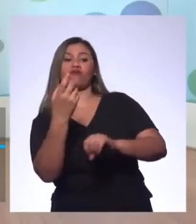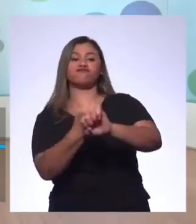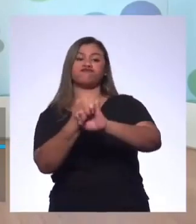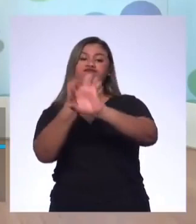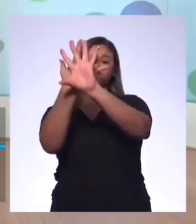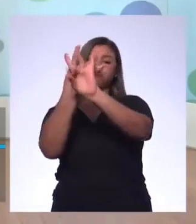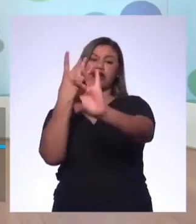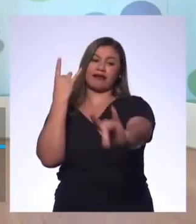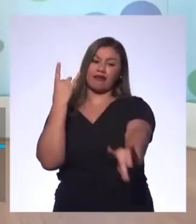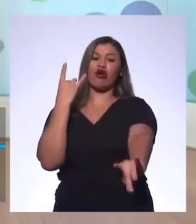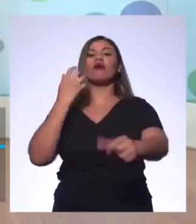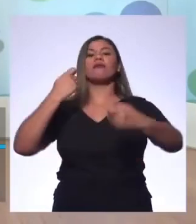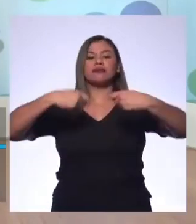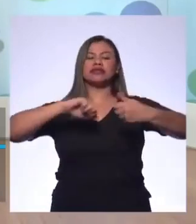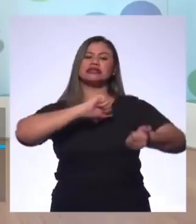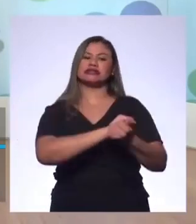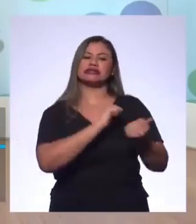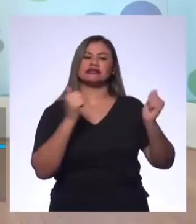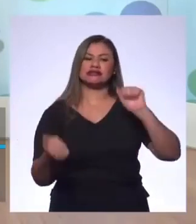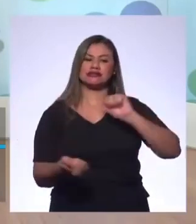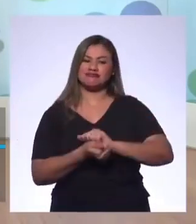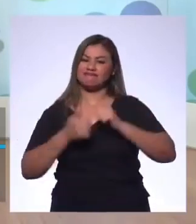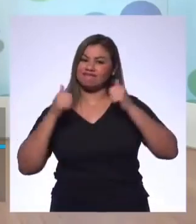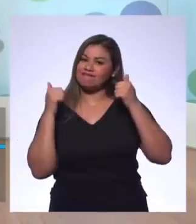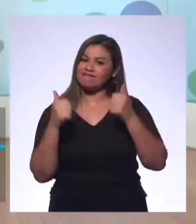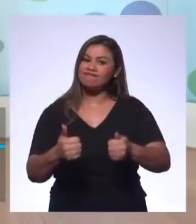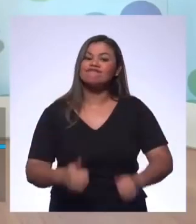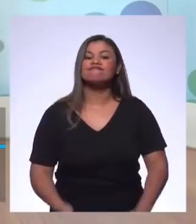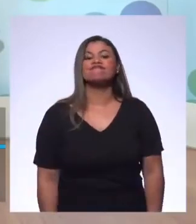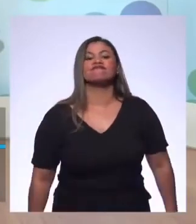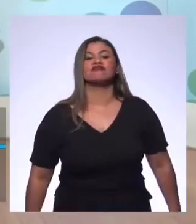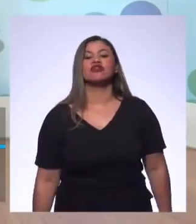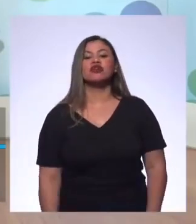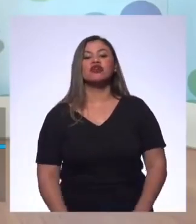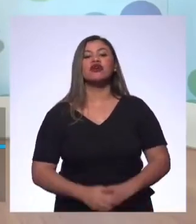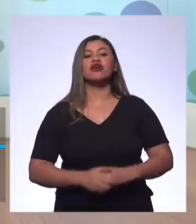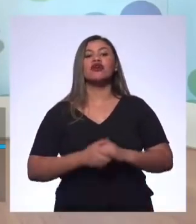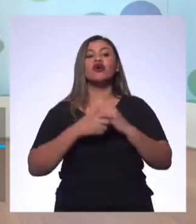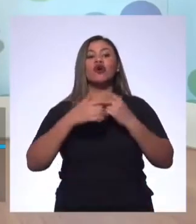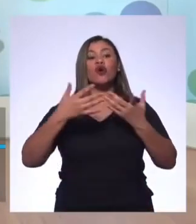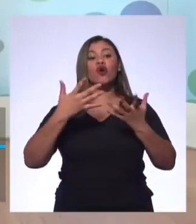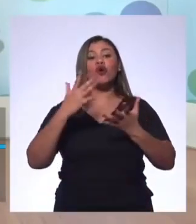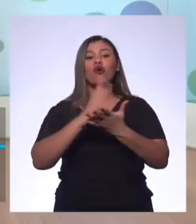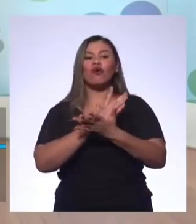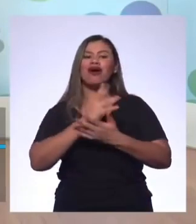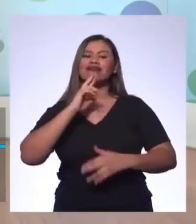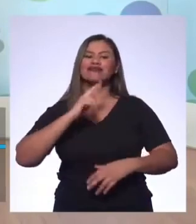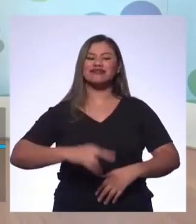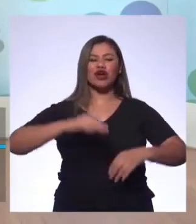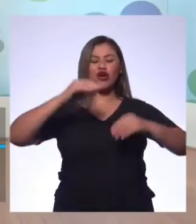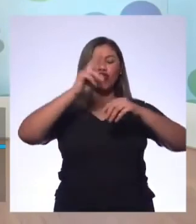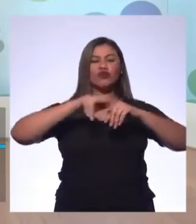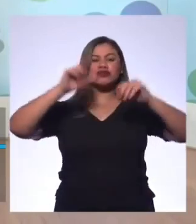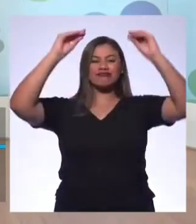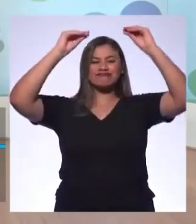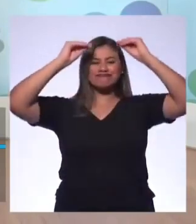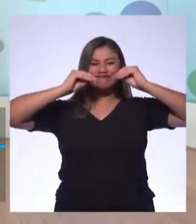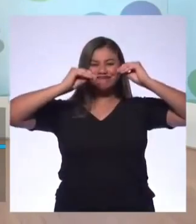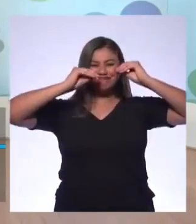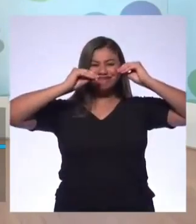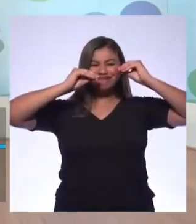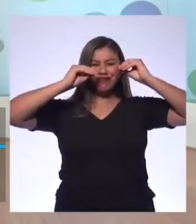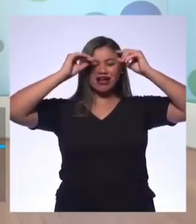precisa fazer adaptações, né? Mas tudo bem. É. Um colocou o uso do boné, a Pro Helena colocou o uso do